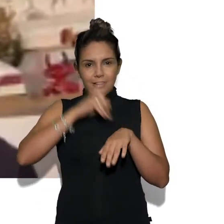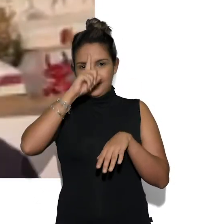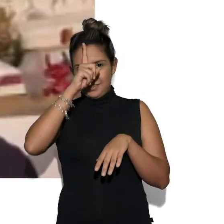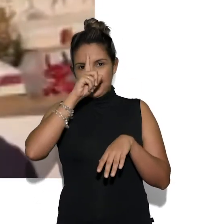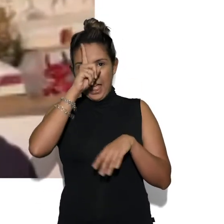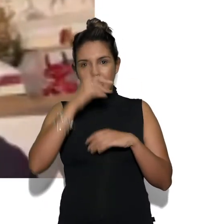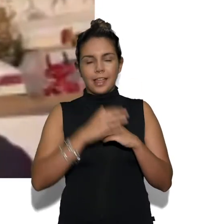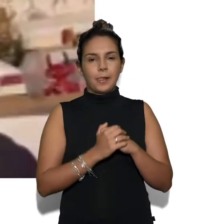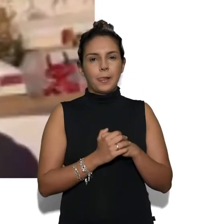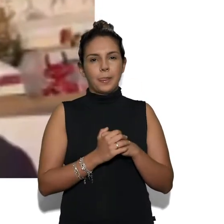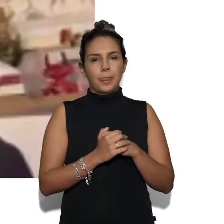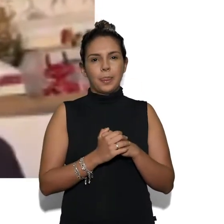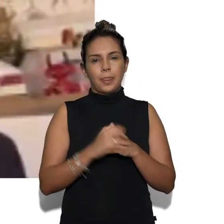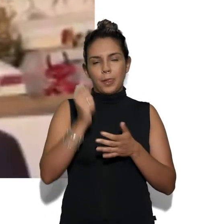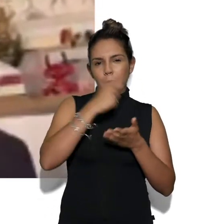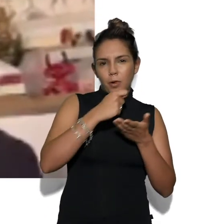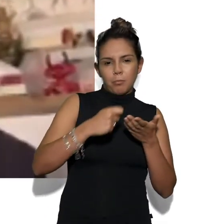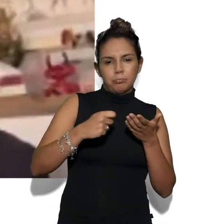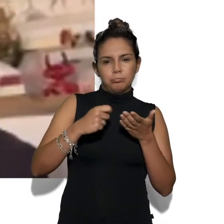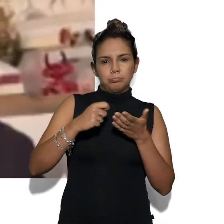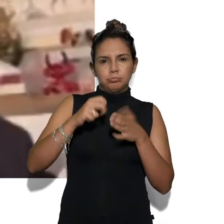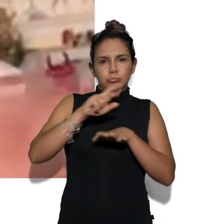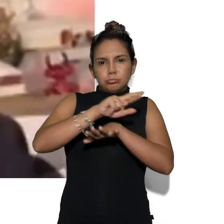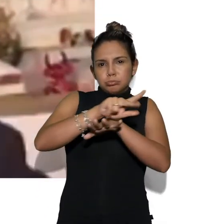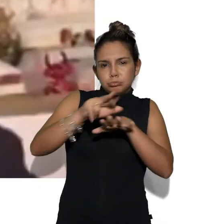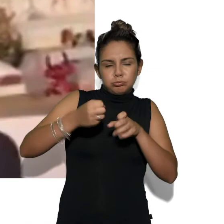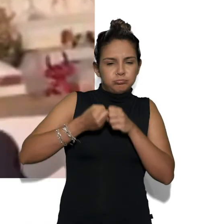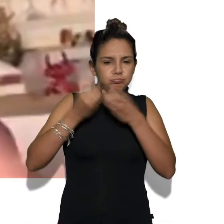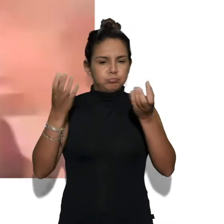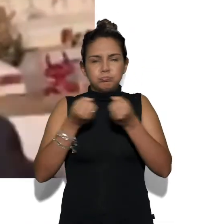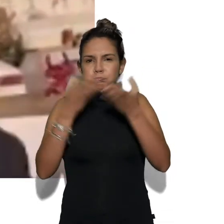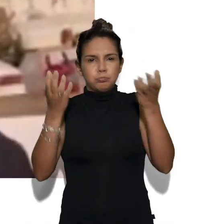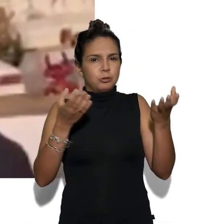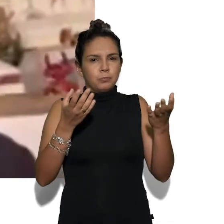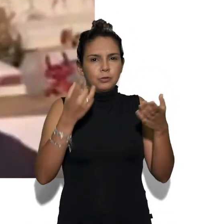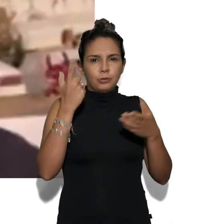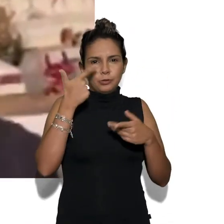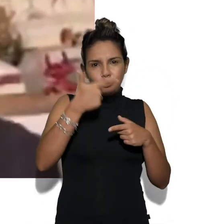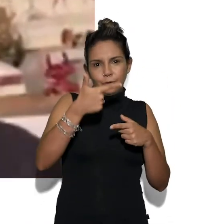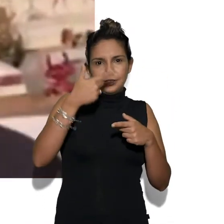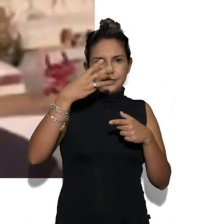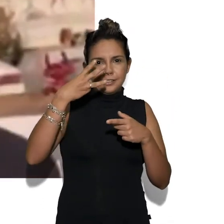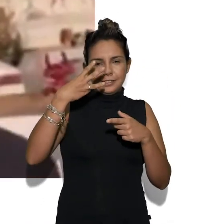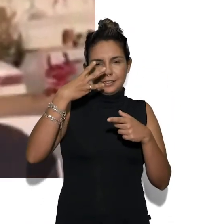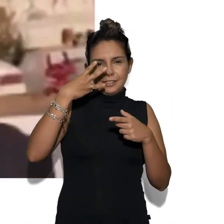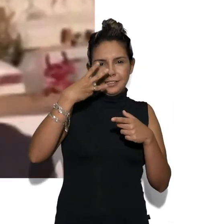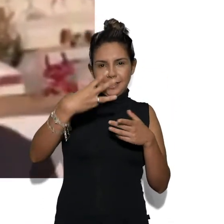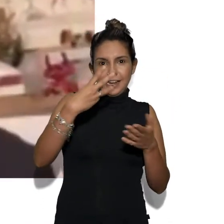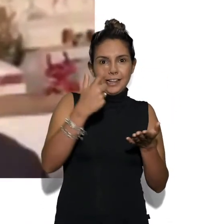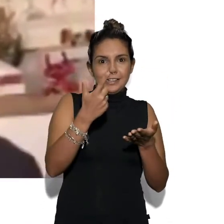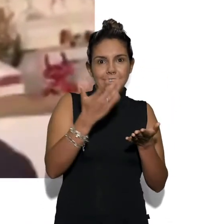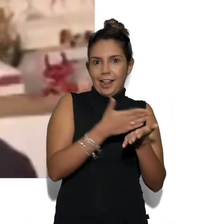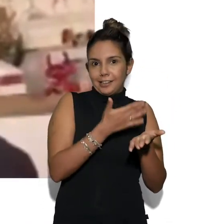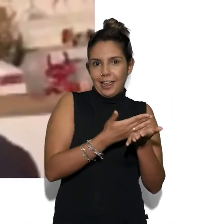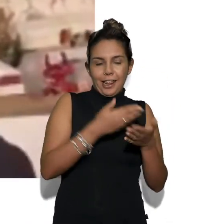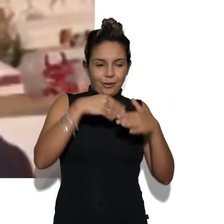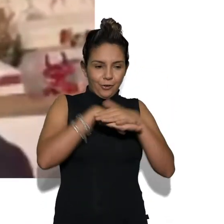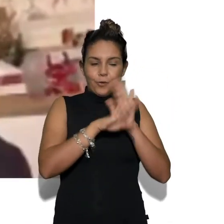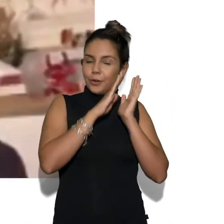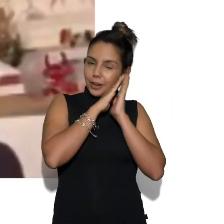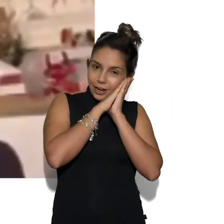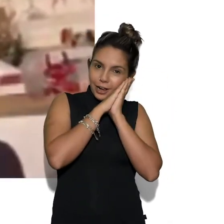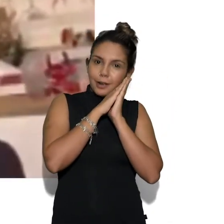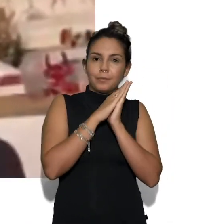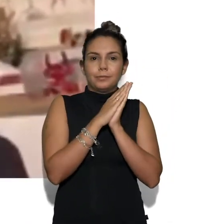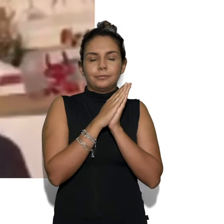com citações, e tudo cria mais ideias, e os cadernos multiplicam-se. Eu comecei por achar que ia ter 2 ou 3 cadernos na minha